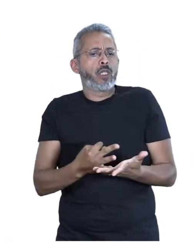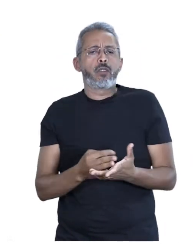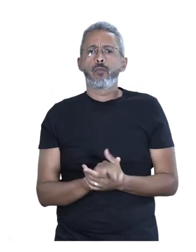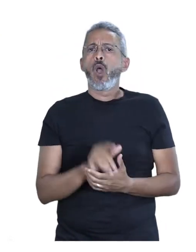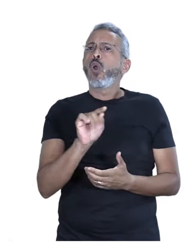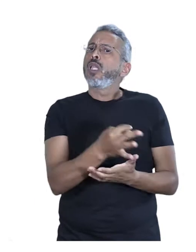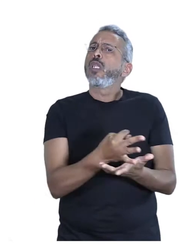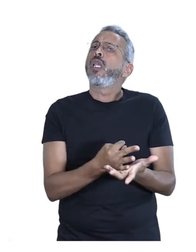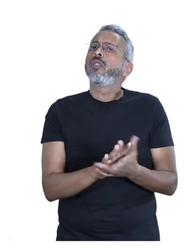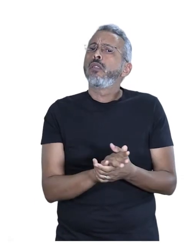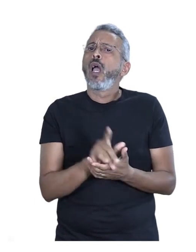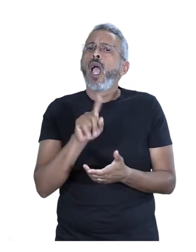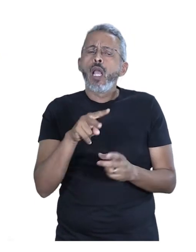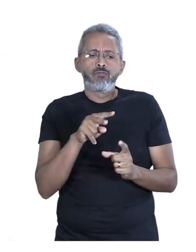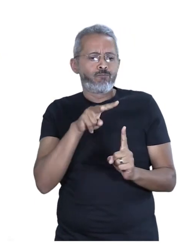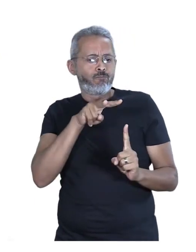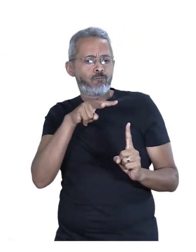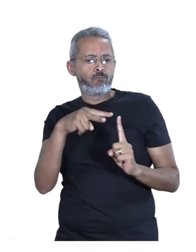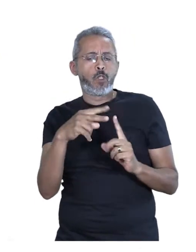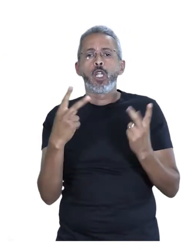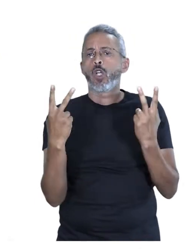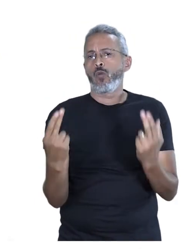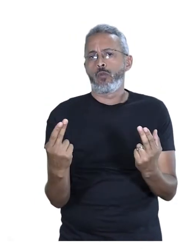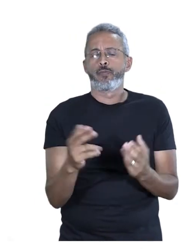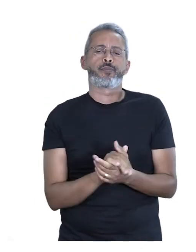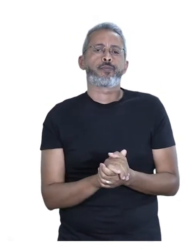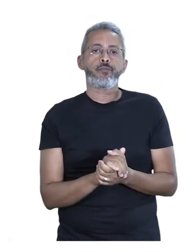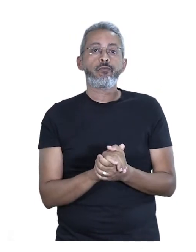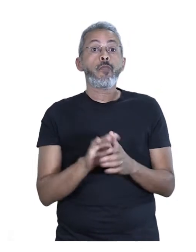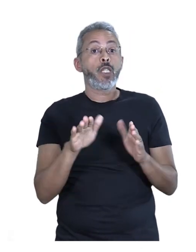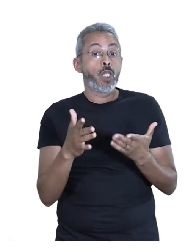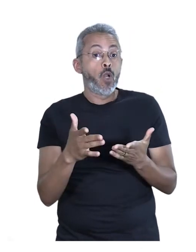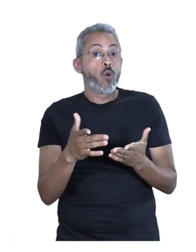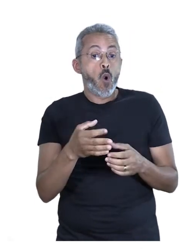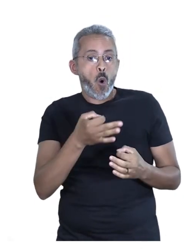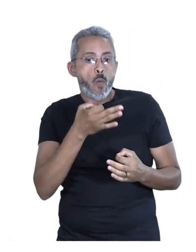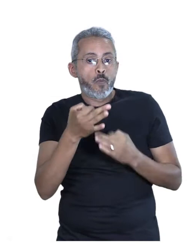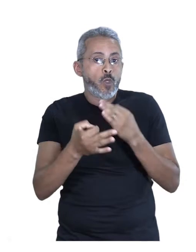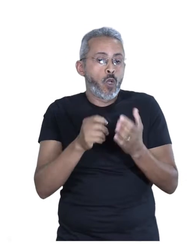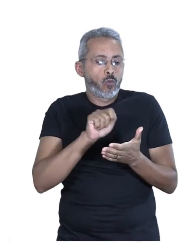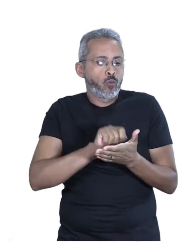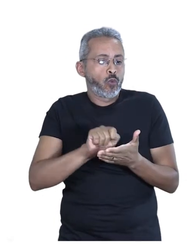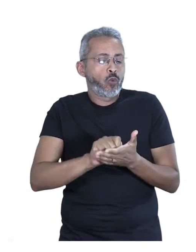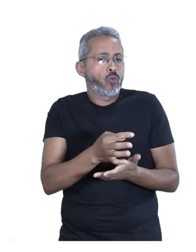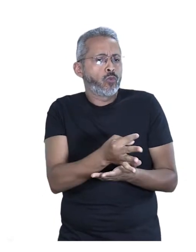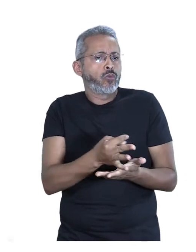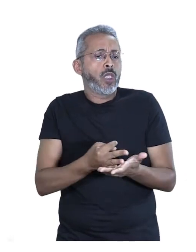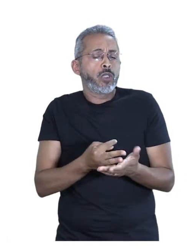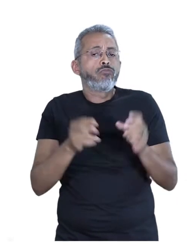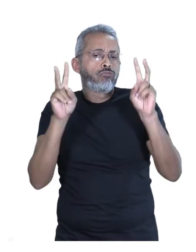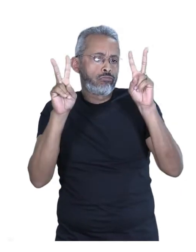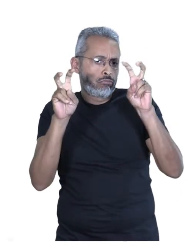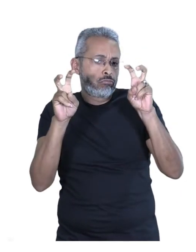é tese? Tese é o mesmo que ponto de vista, ou seja, uma opinião do autor do texto sobre o